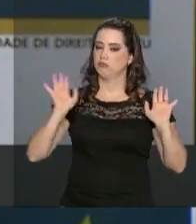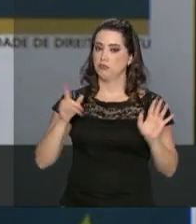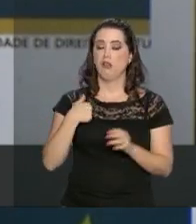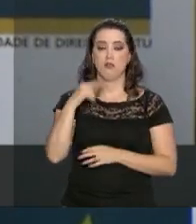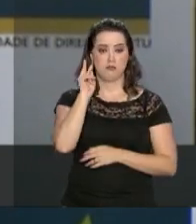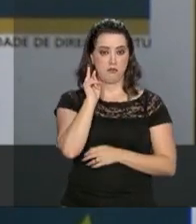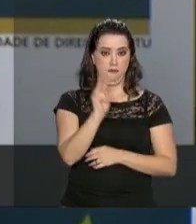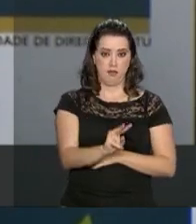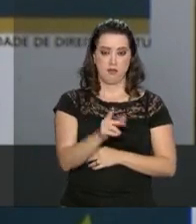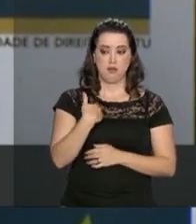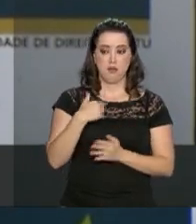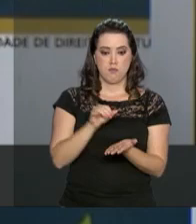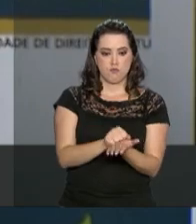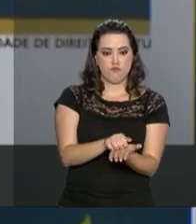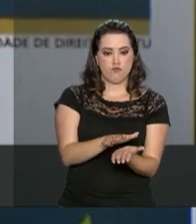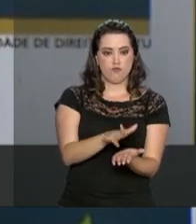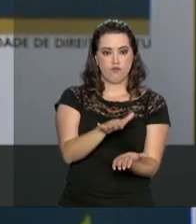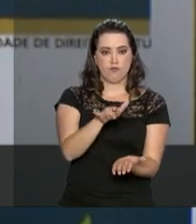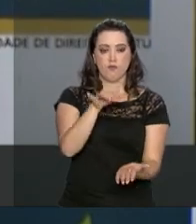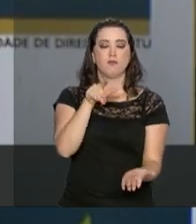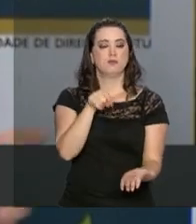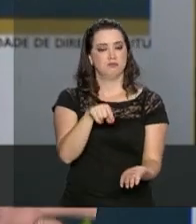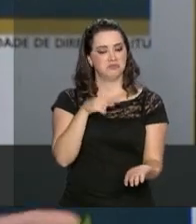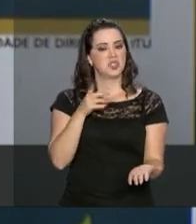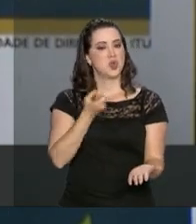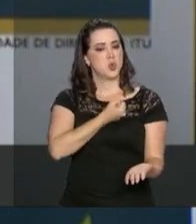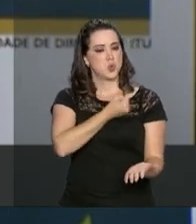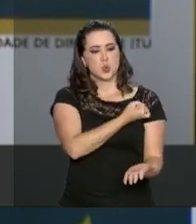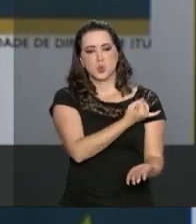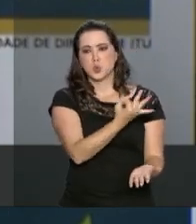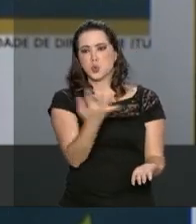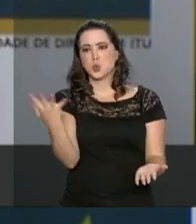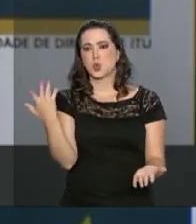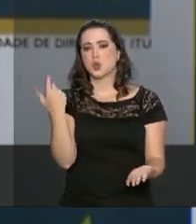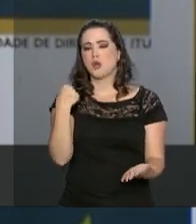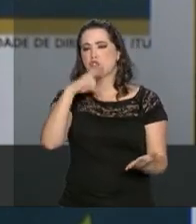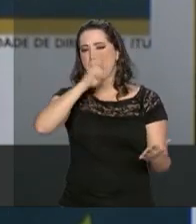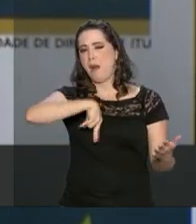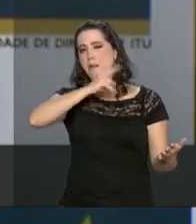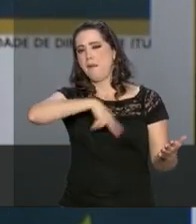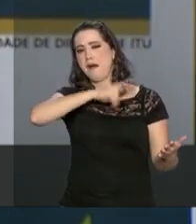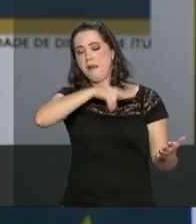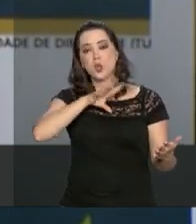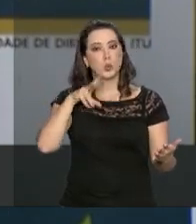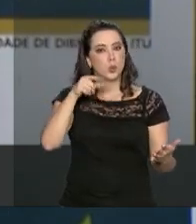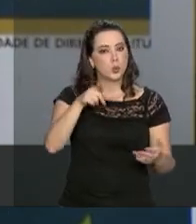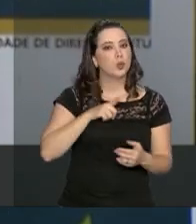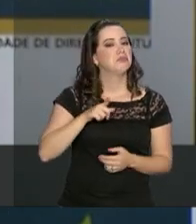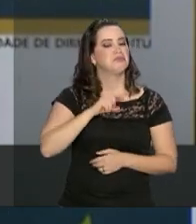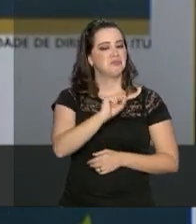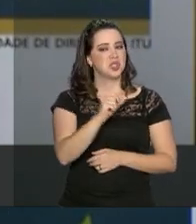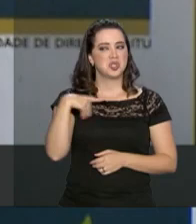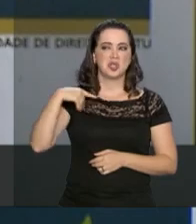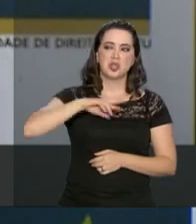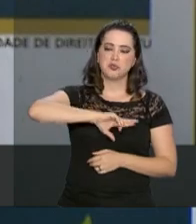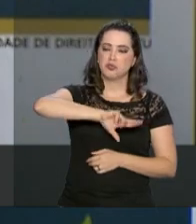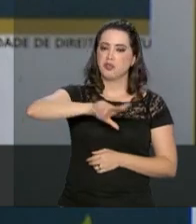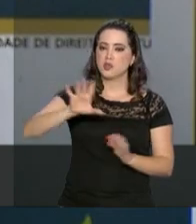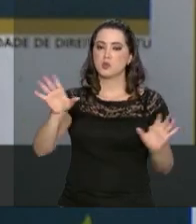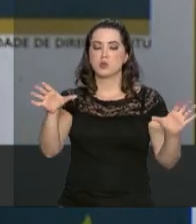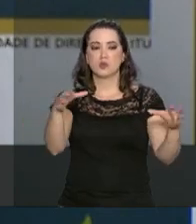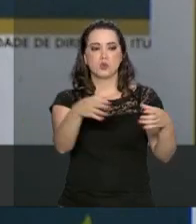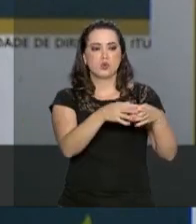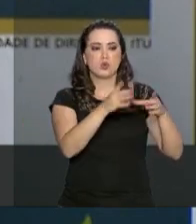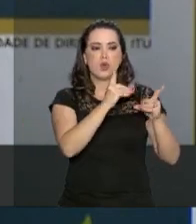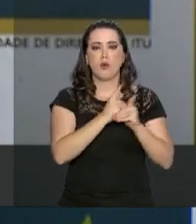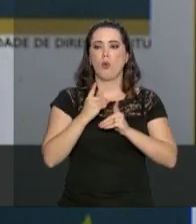Verificarão, pelo volume que vão receber, o número infindável de discursos que pronunciei nos vários